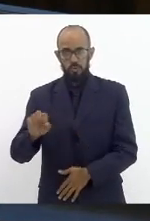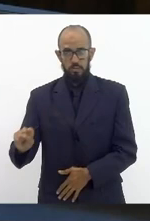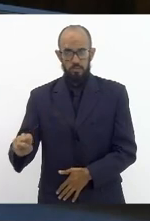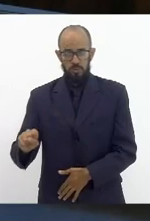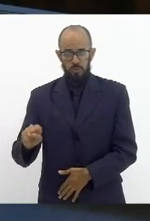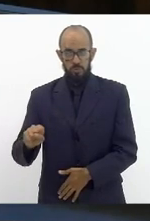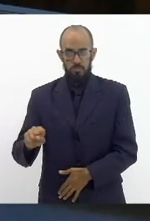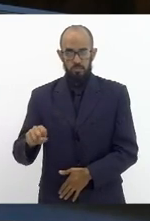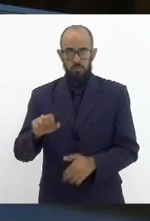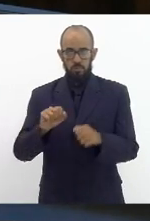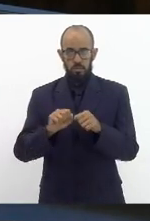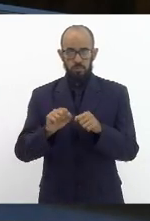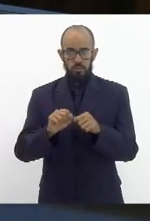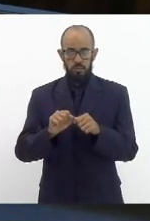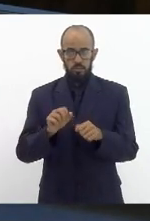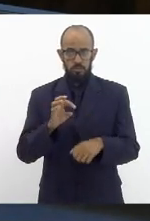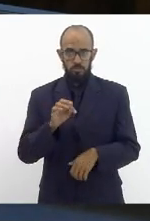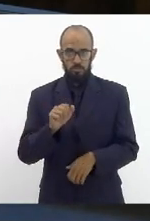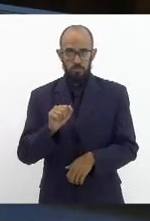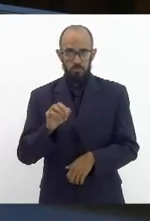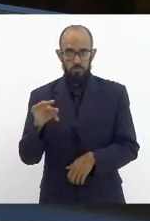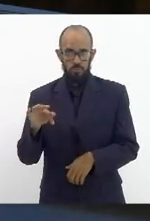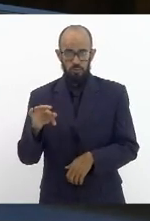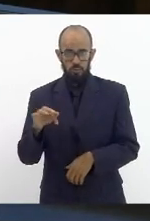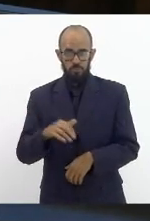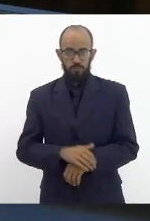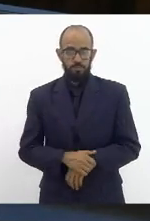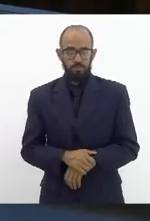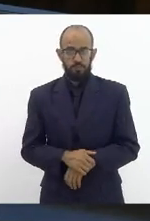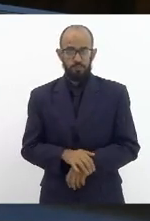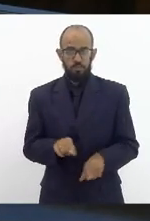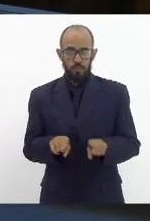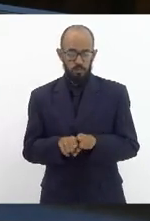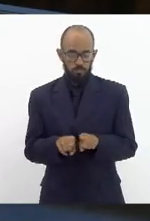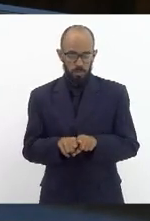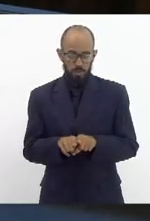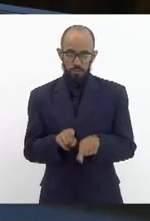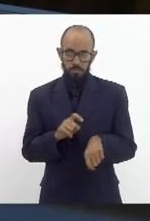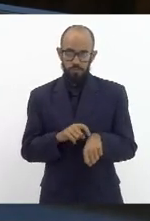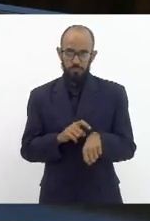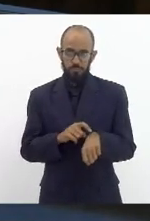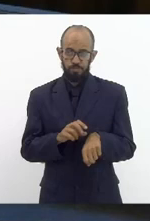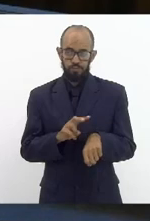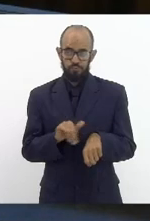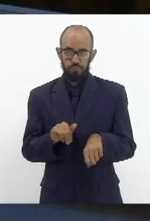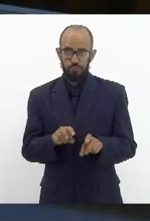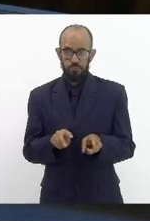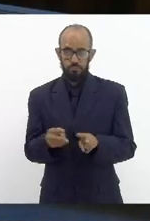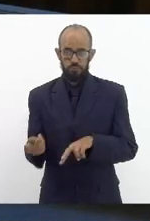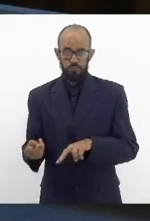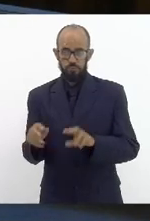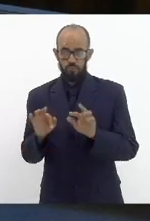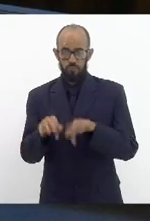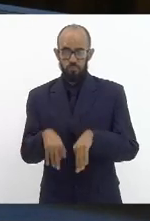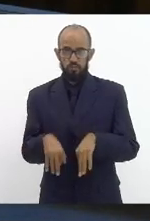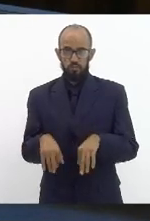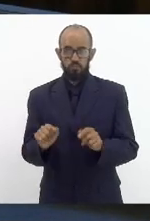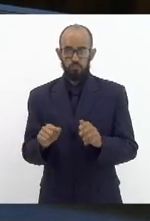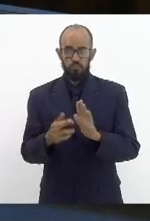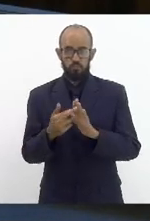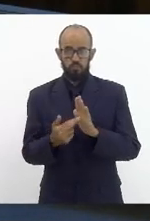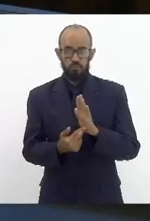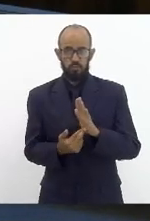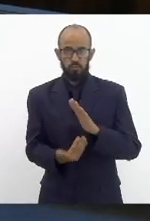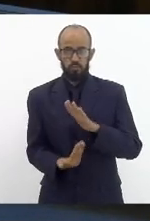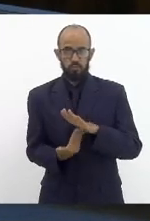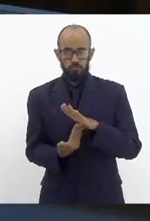concursandos para realizarem o TAF, e a partir do momento que a gente vai encaminhar o fim da cláusula de barreira, é